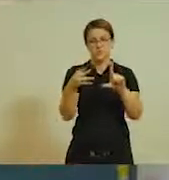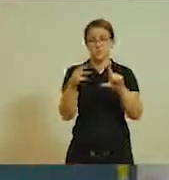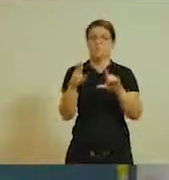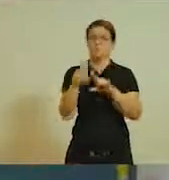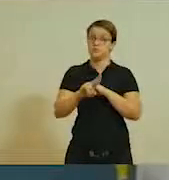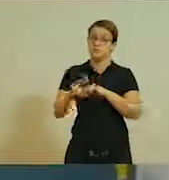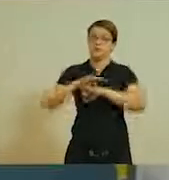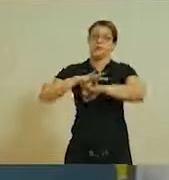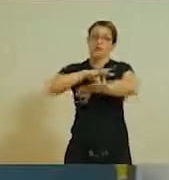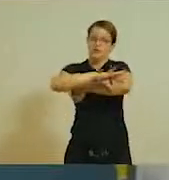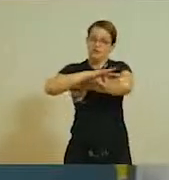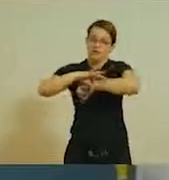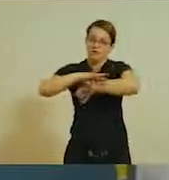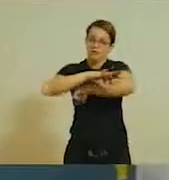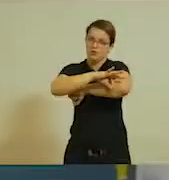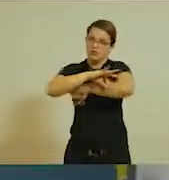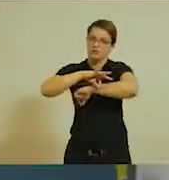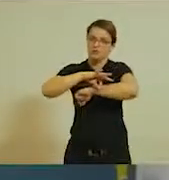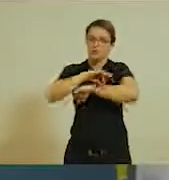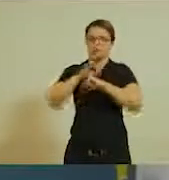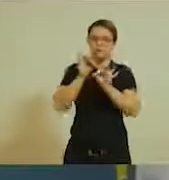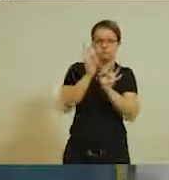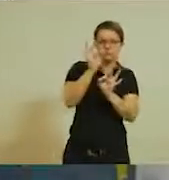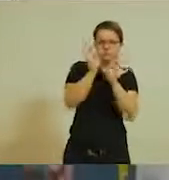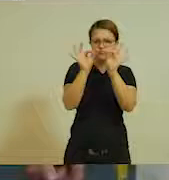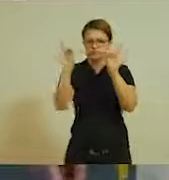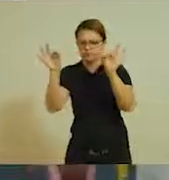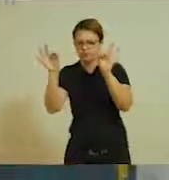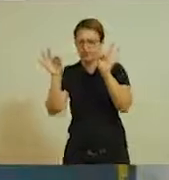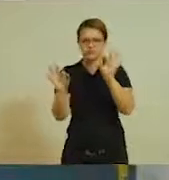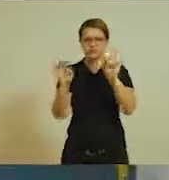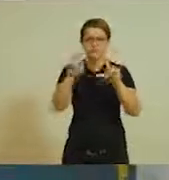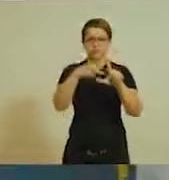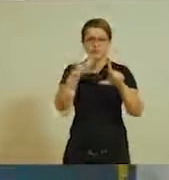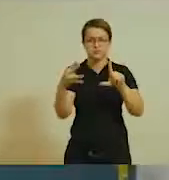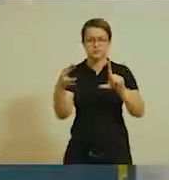Use a régua para essa atividade, tá bom?